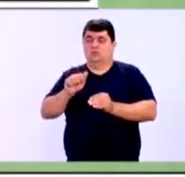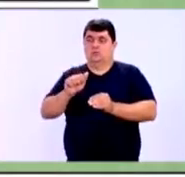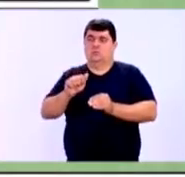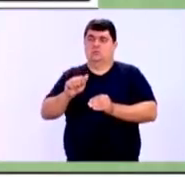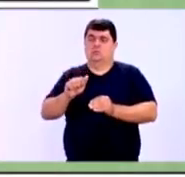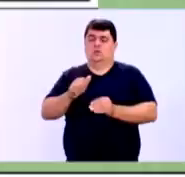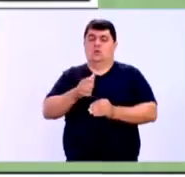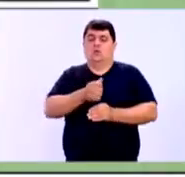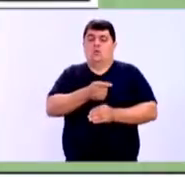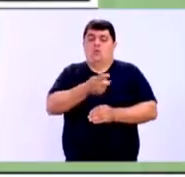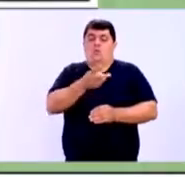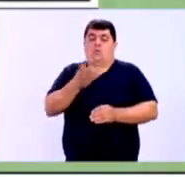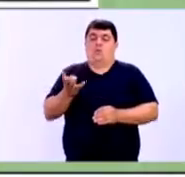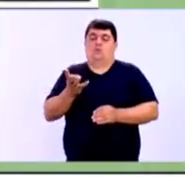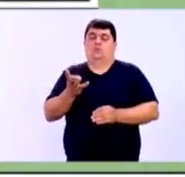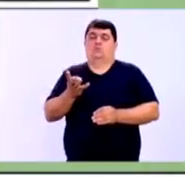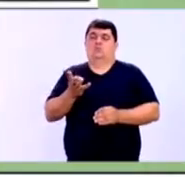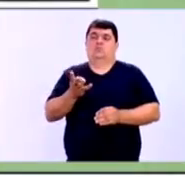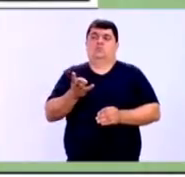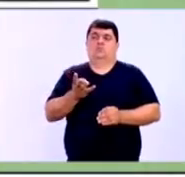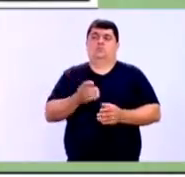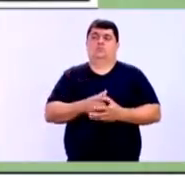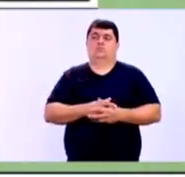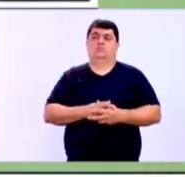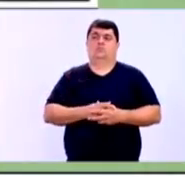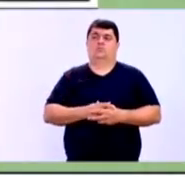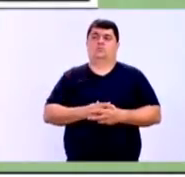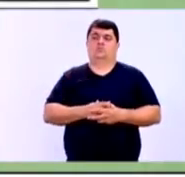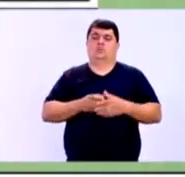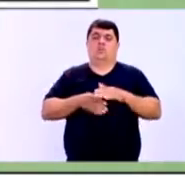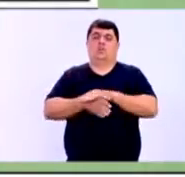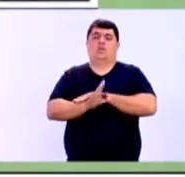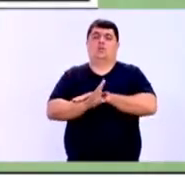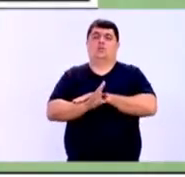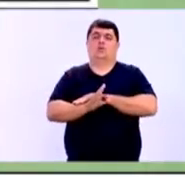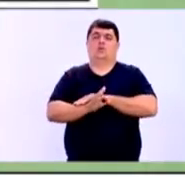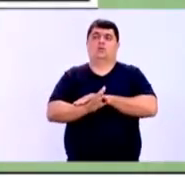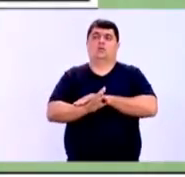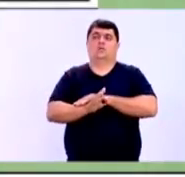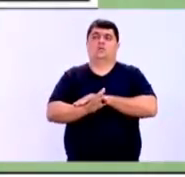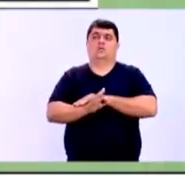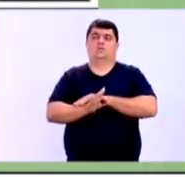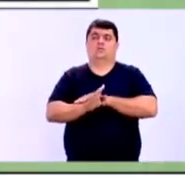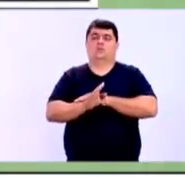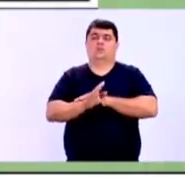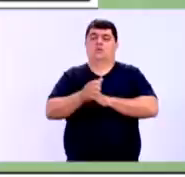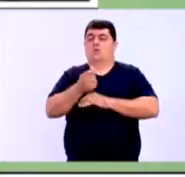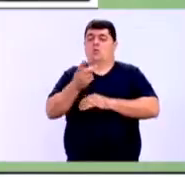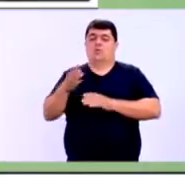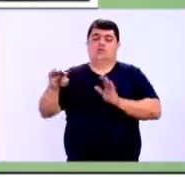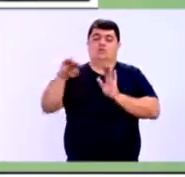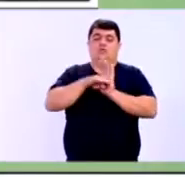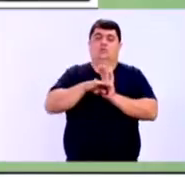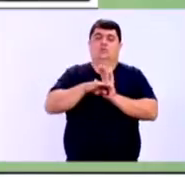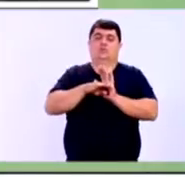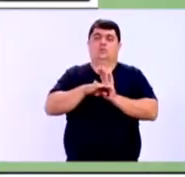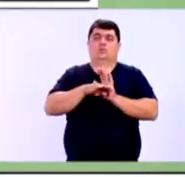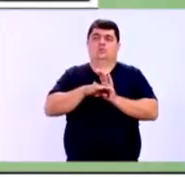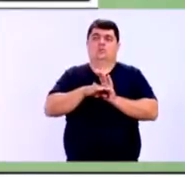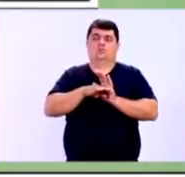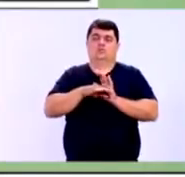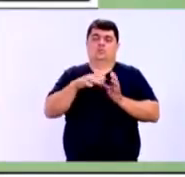A quantidade, nesse caso aqui, entrada. O que é entrada? A entrada é tanto o saldo